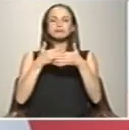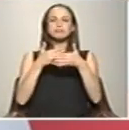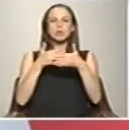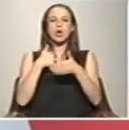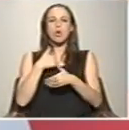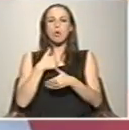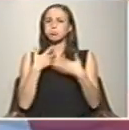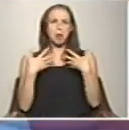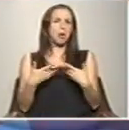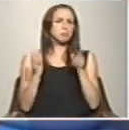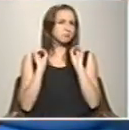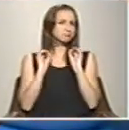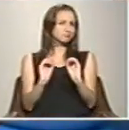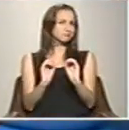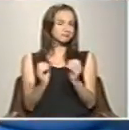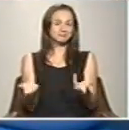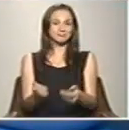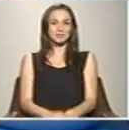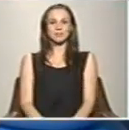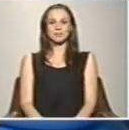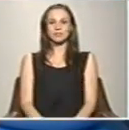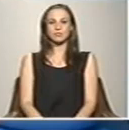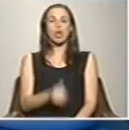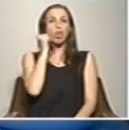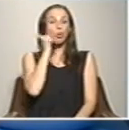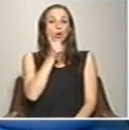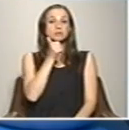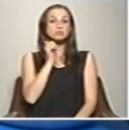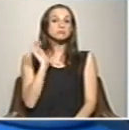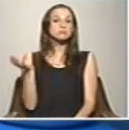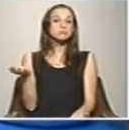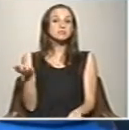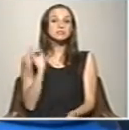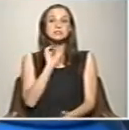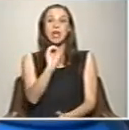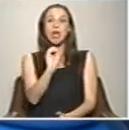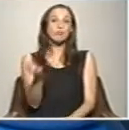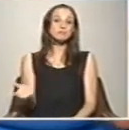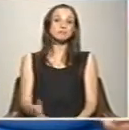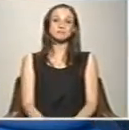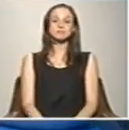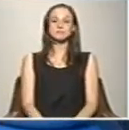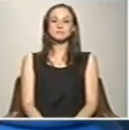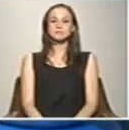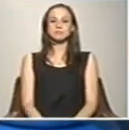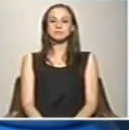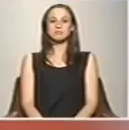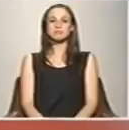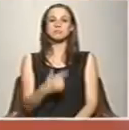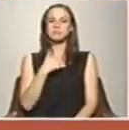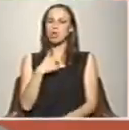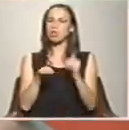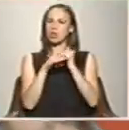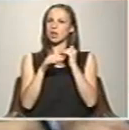sem estar cansado. Não sinto dores ainda em nenhuma parte do corpo. Portanto, mantenho-me